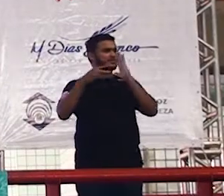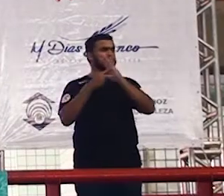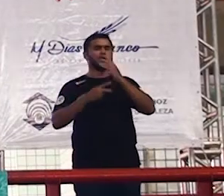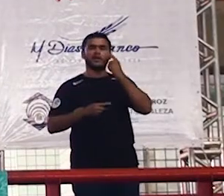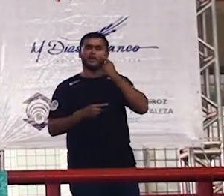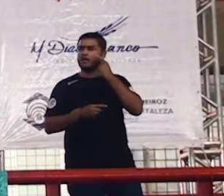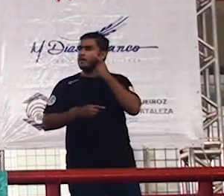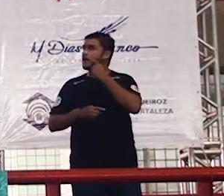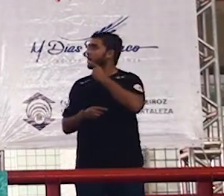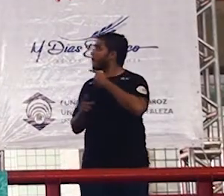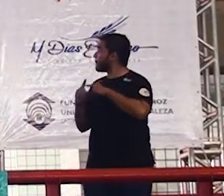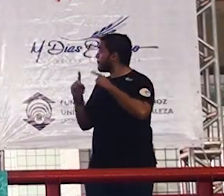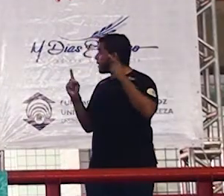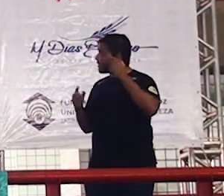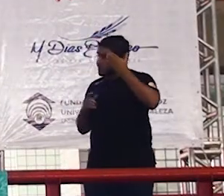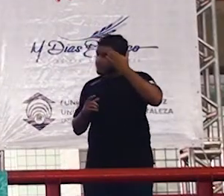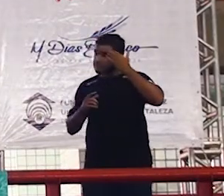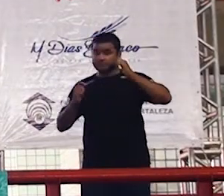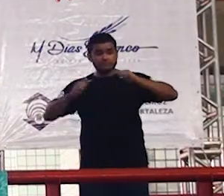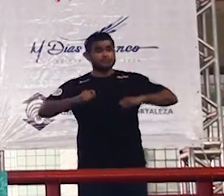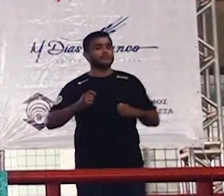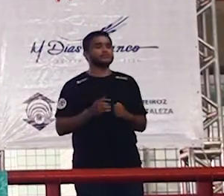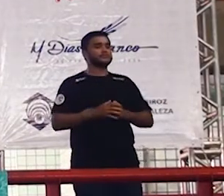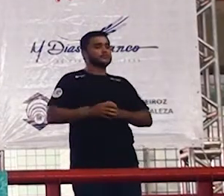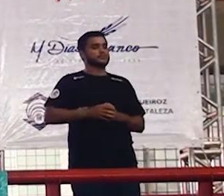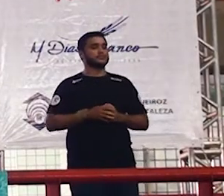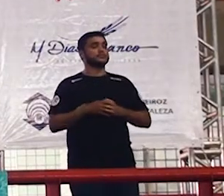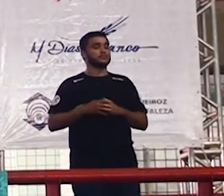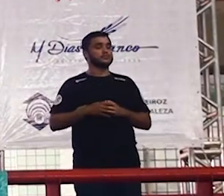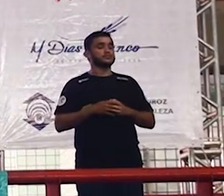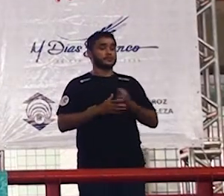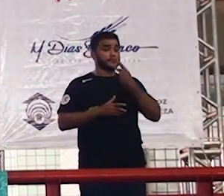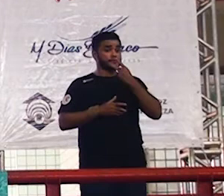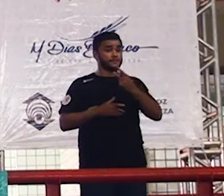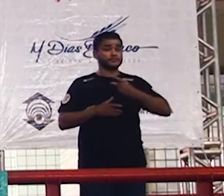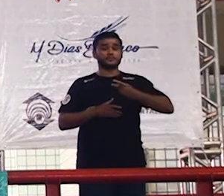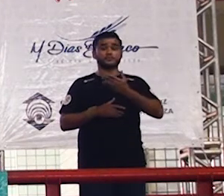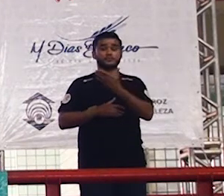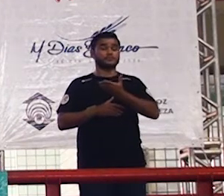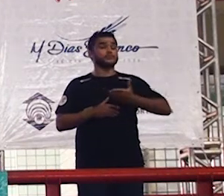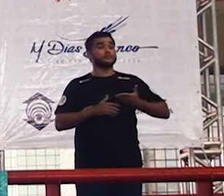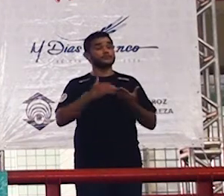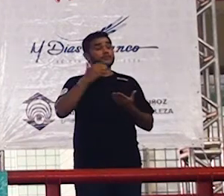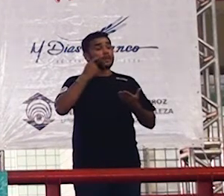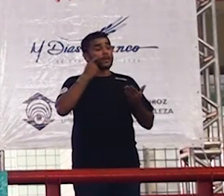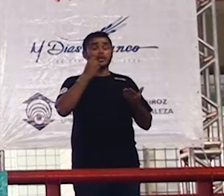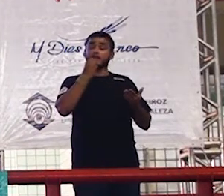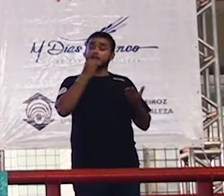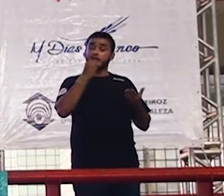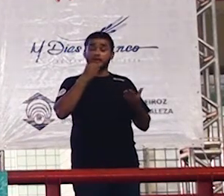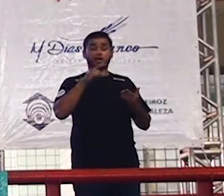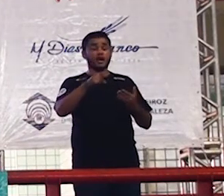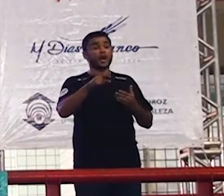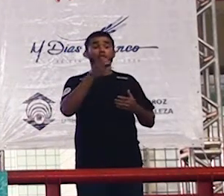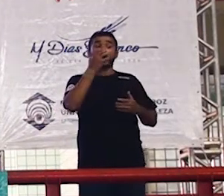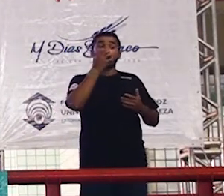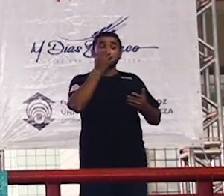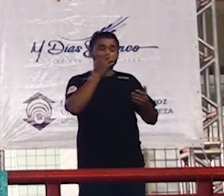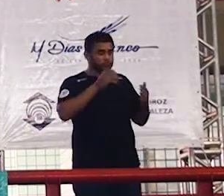mas eu entendi o que ele quis dizer. O que é que ele quis dizer? Ele quis dizer para eu não